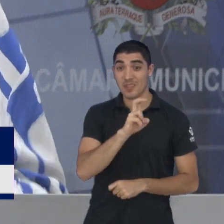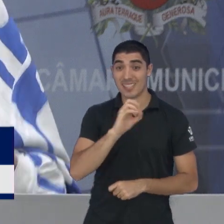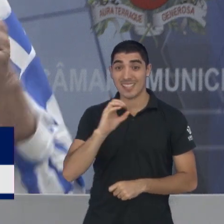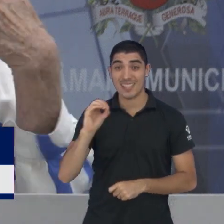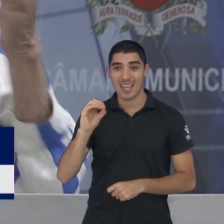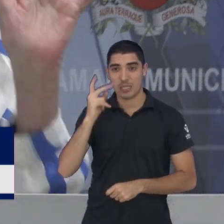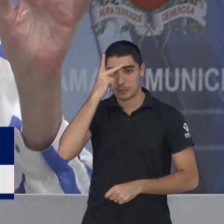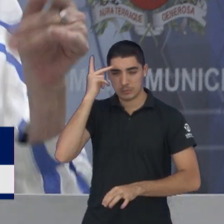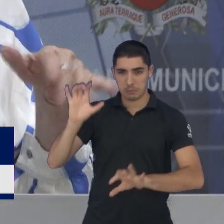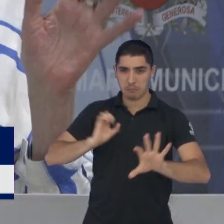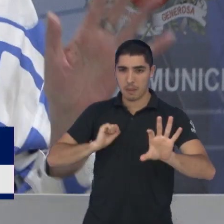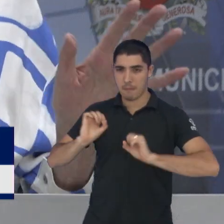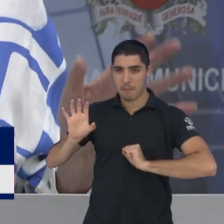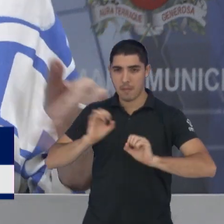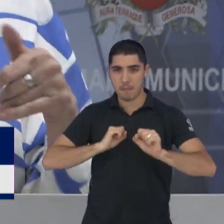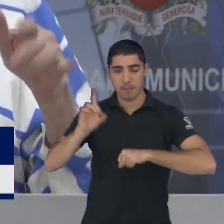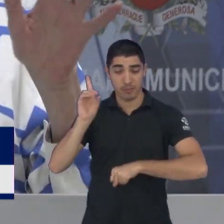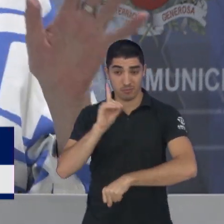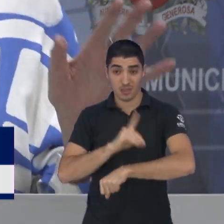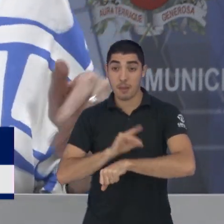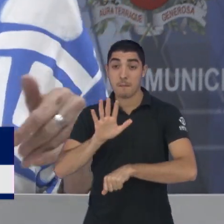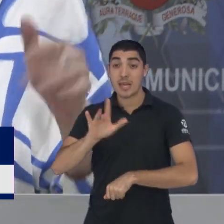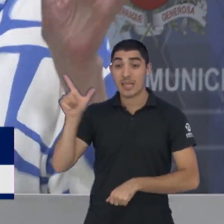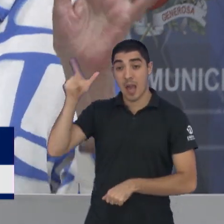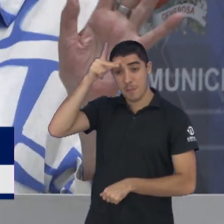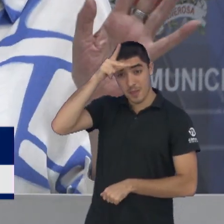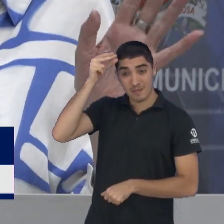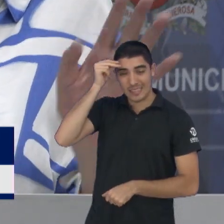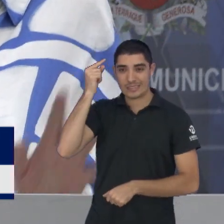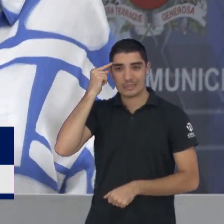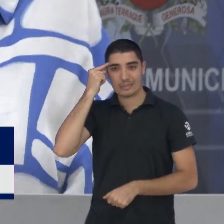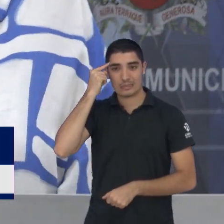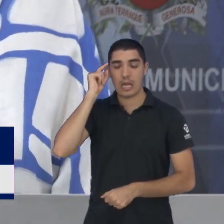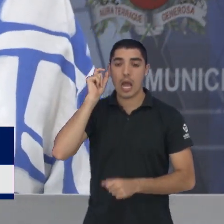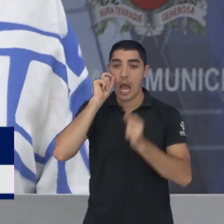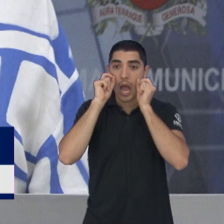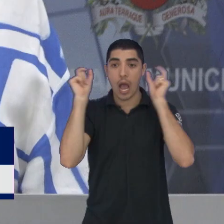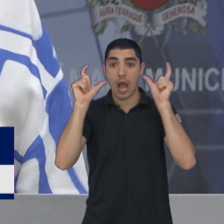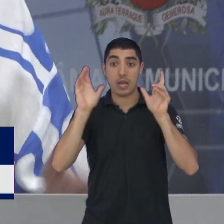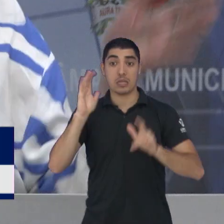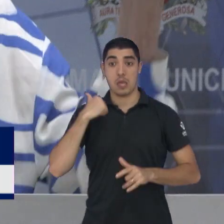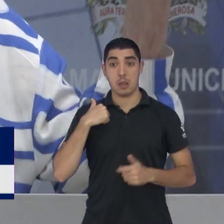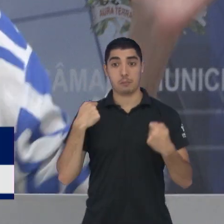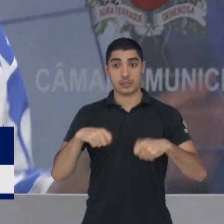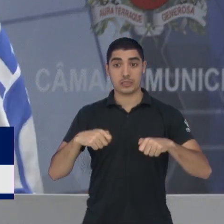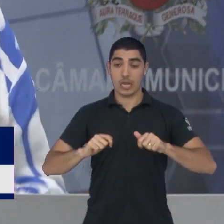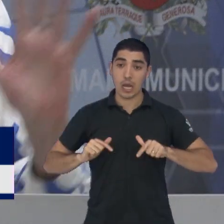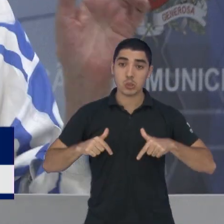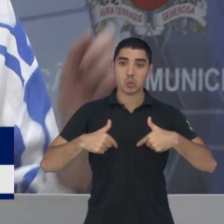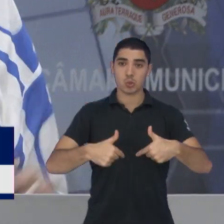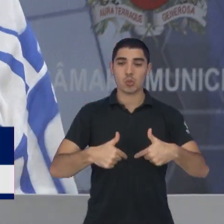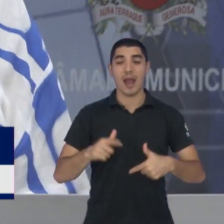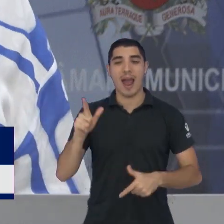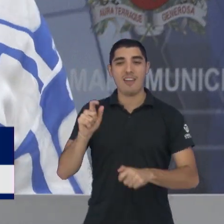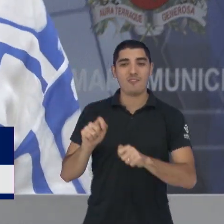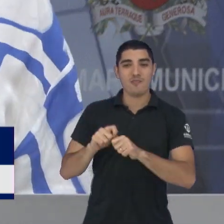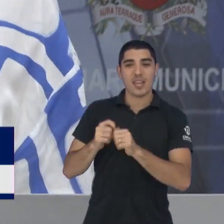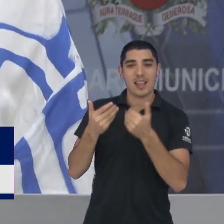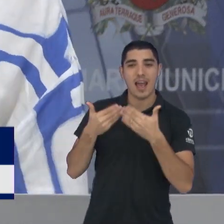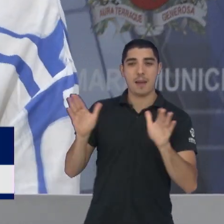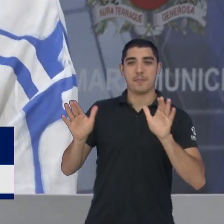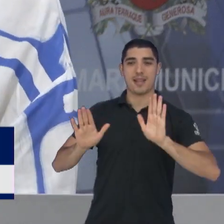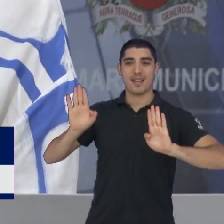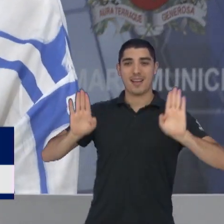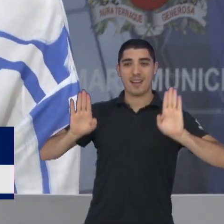Campos. Mas aí o prefeito resolveu acordar e falou, não, vou fazer alguma coisa. Aí foi lá, abriu a licitação.